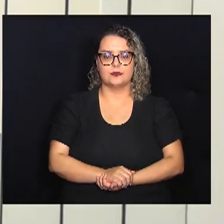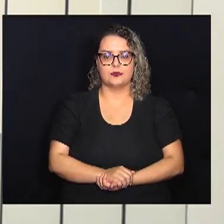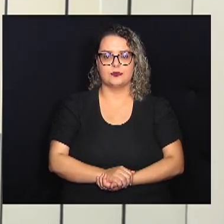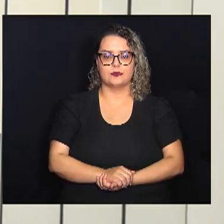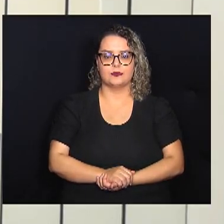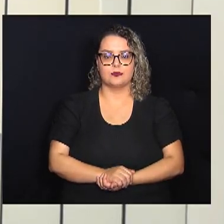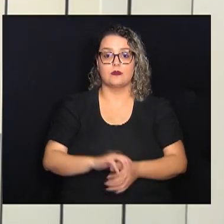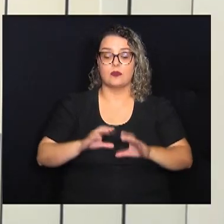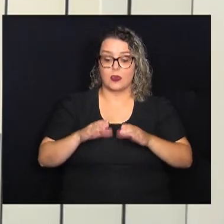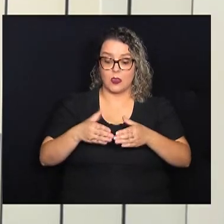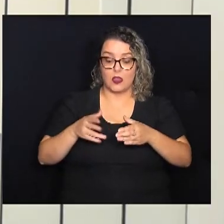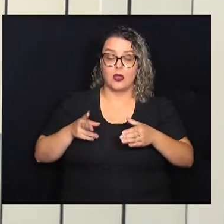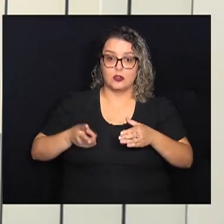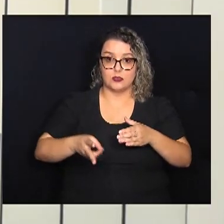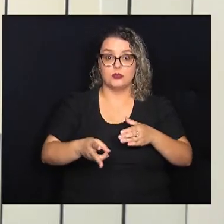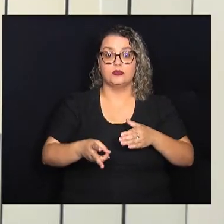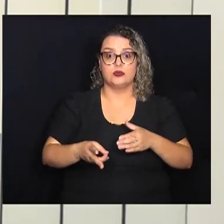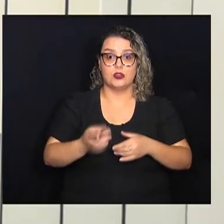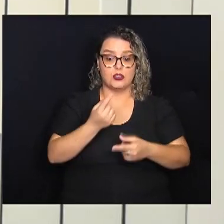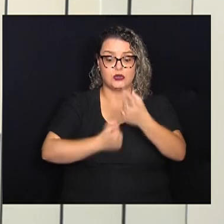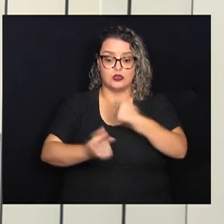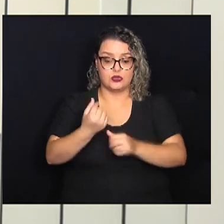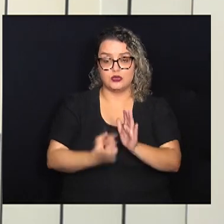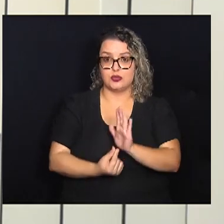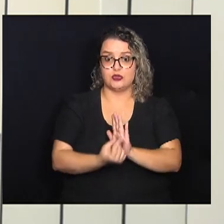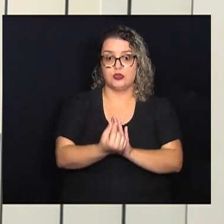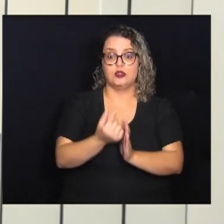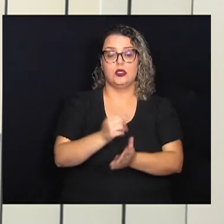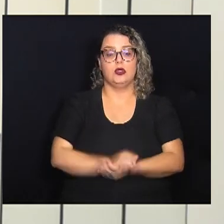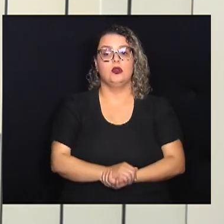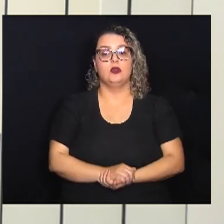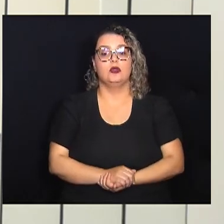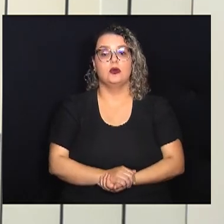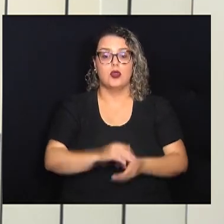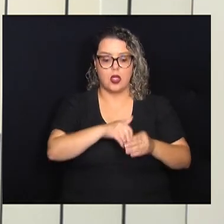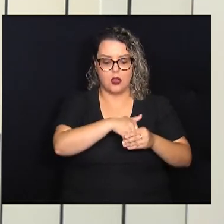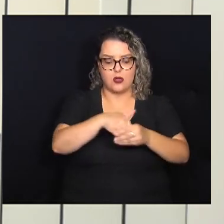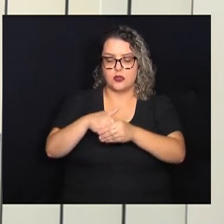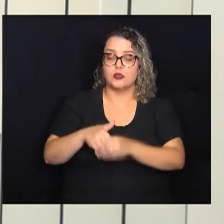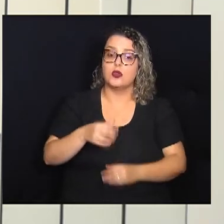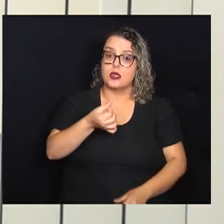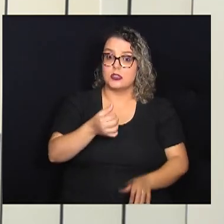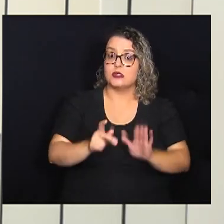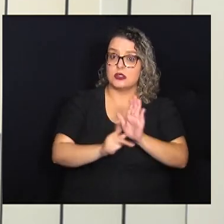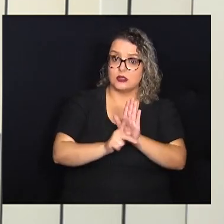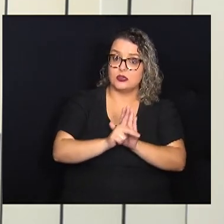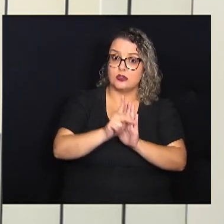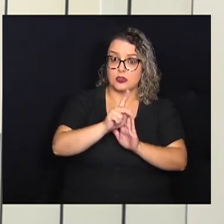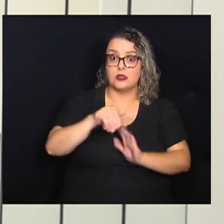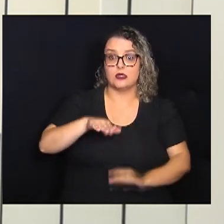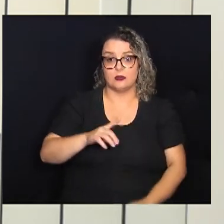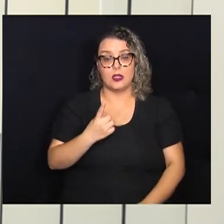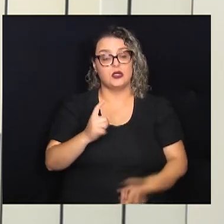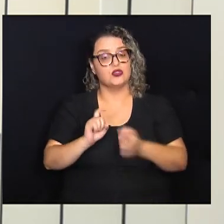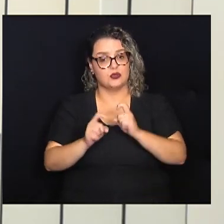A Comissão Permanente de Finanças e Orçamento votou 6 projetos em mais uma reunião ordinária.